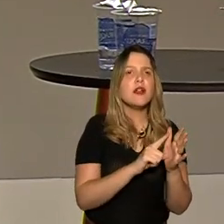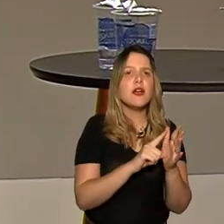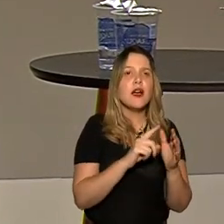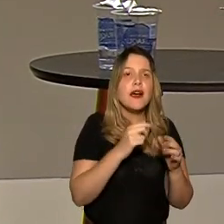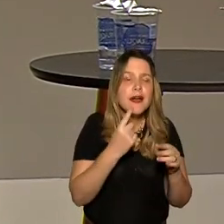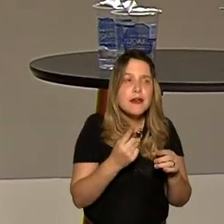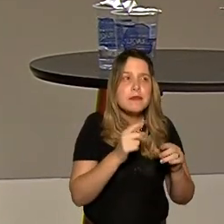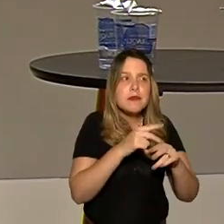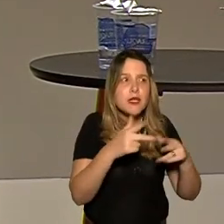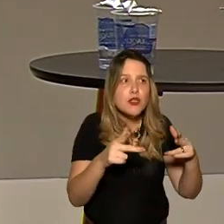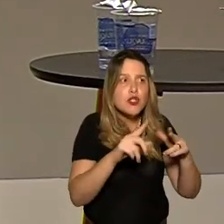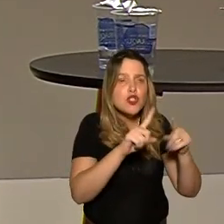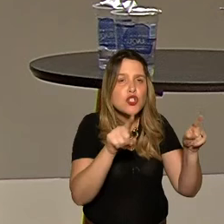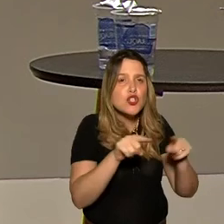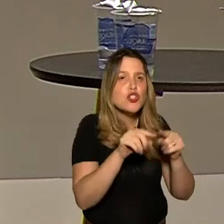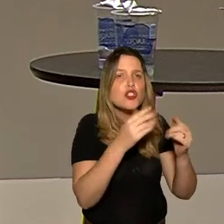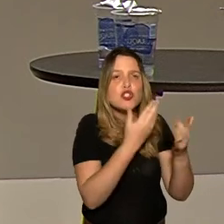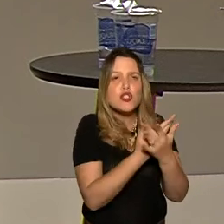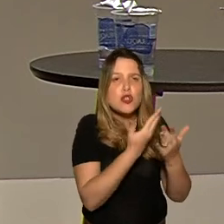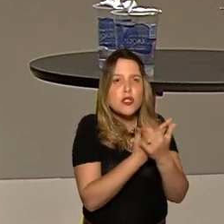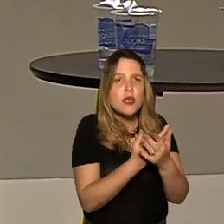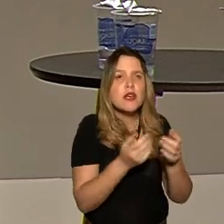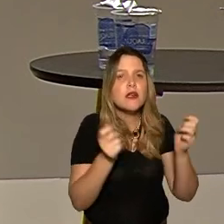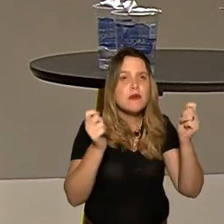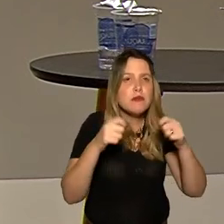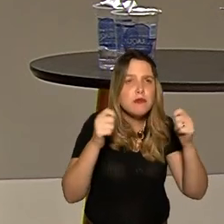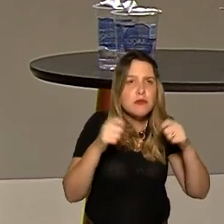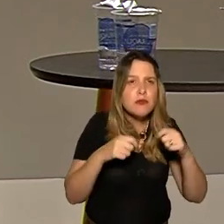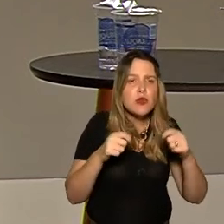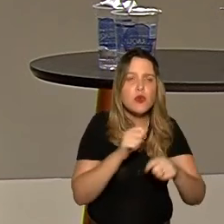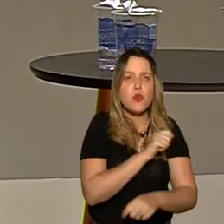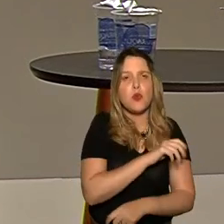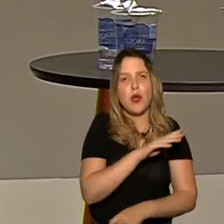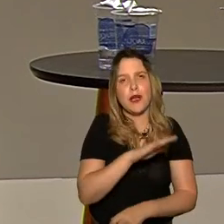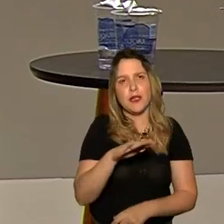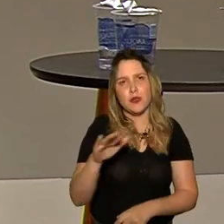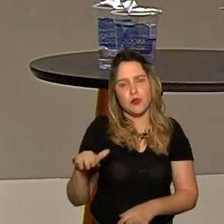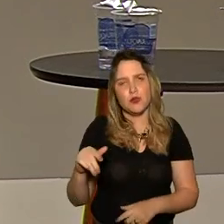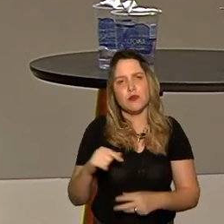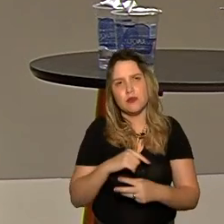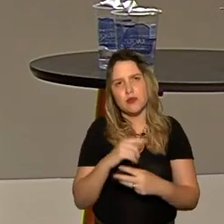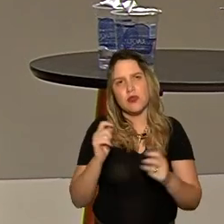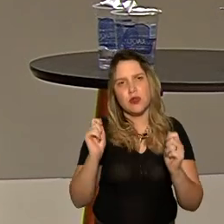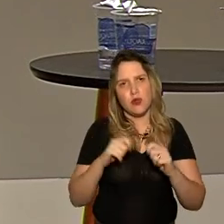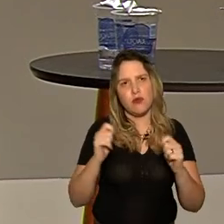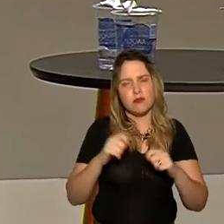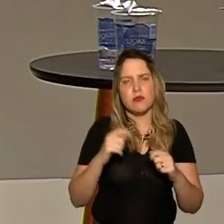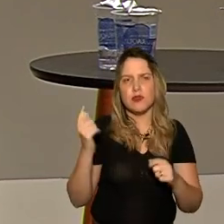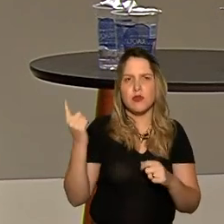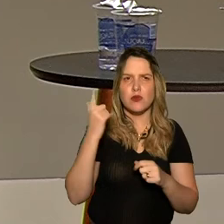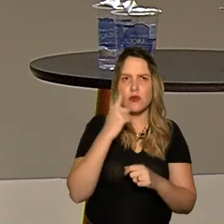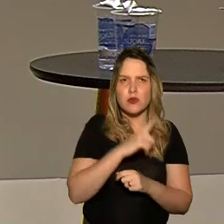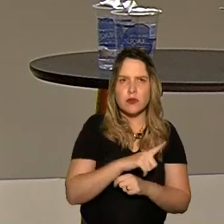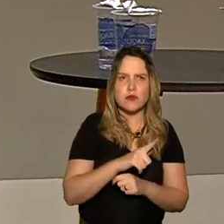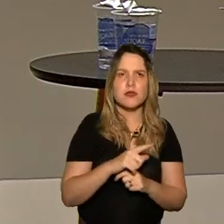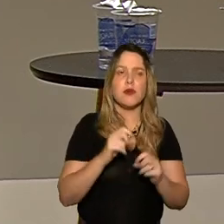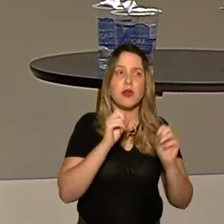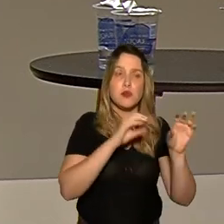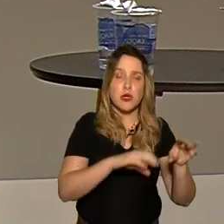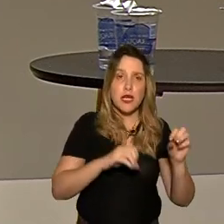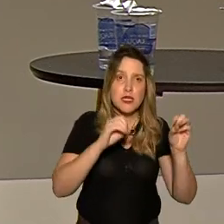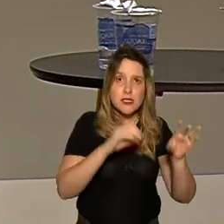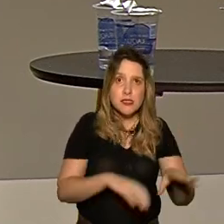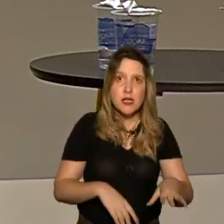apenas os dias de aula como se desse conta de que o aluno fosse apenas para escola e aí o movimento dizia a educação